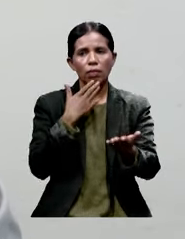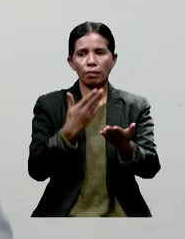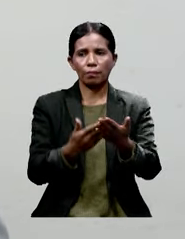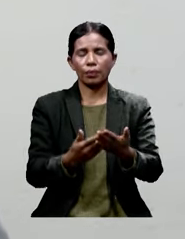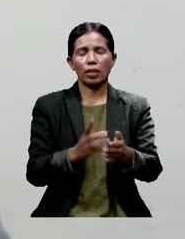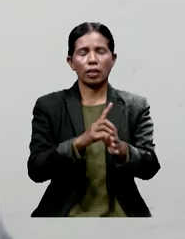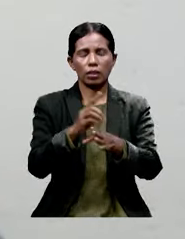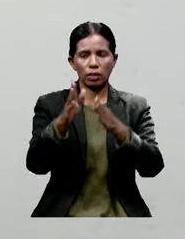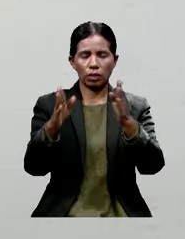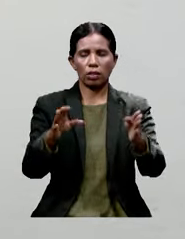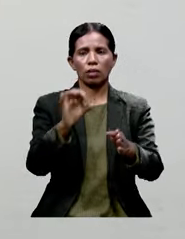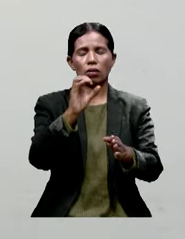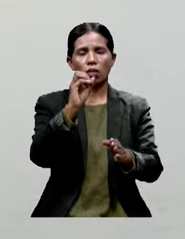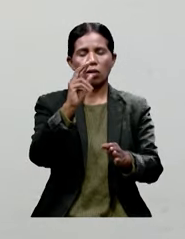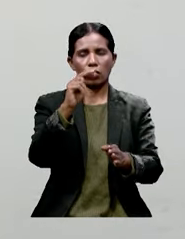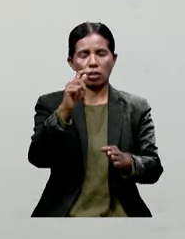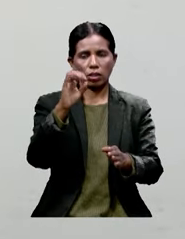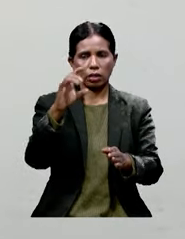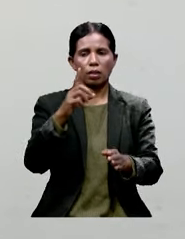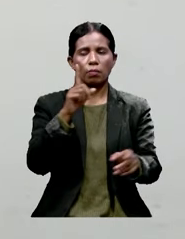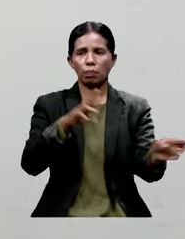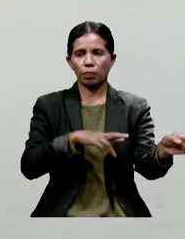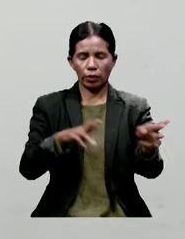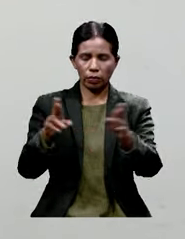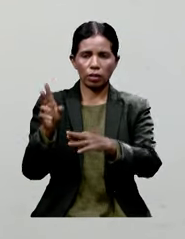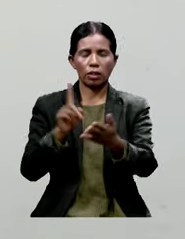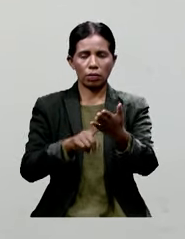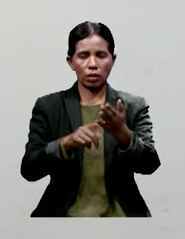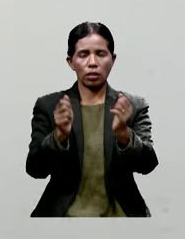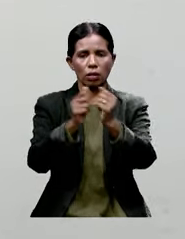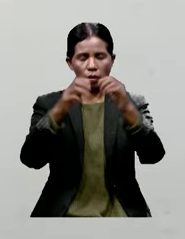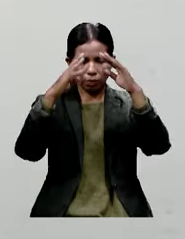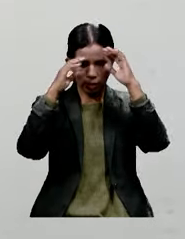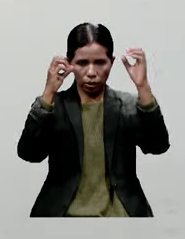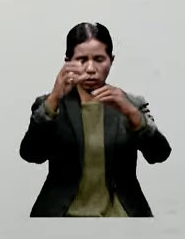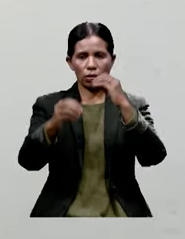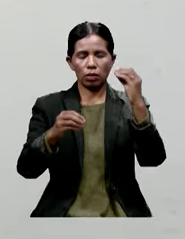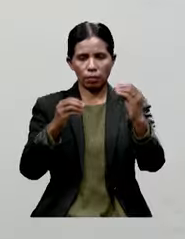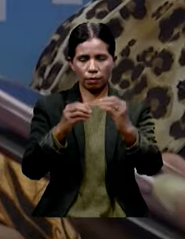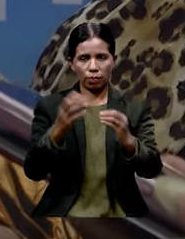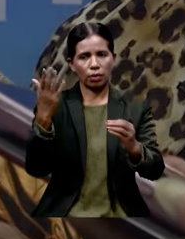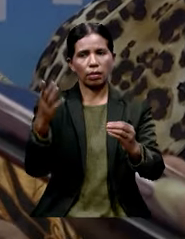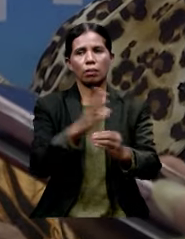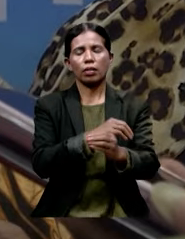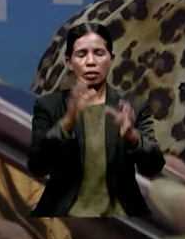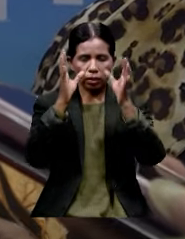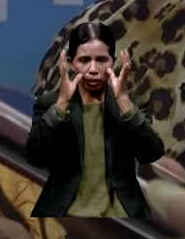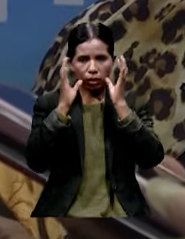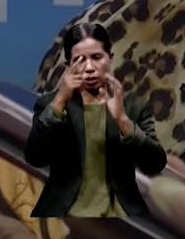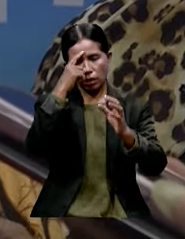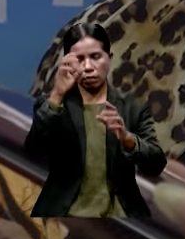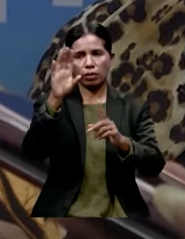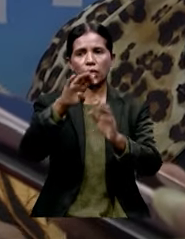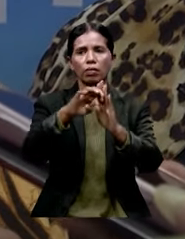de né, diretor executivo Fontil Valentim da Costa Mos pronto a tu debate ho presidente da República quando ba assunto refere, mai be triste oituan, tamas se